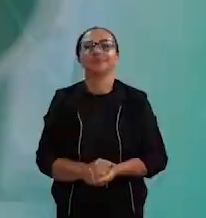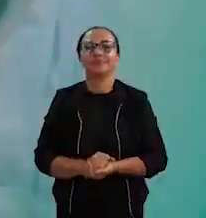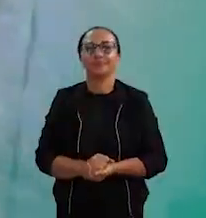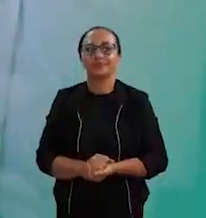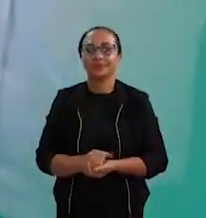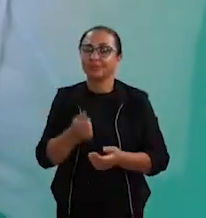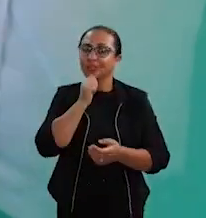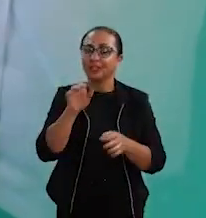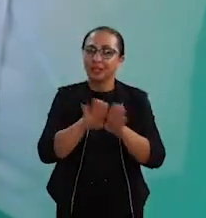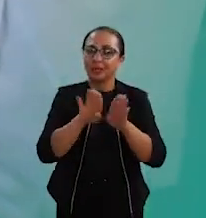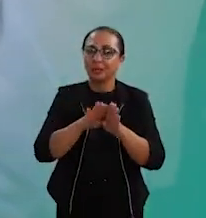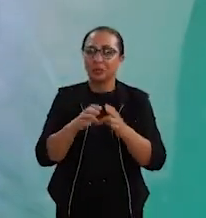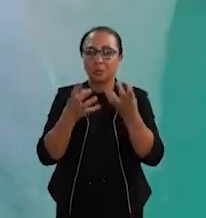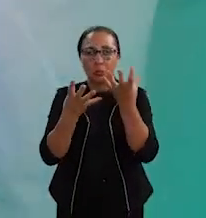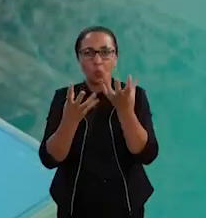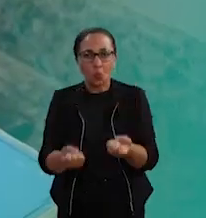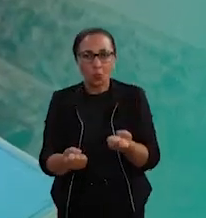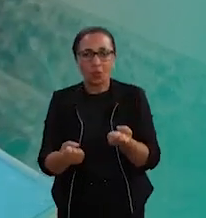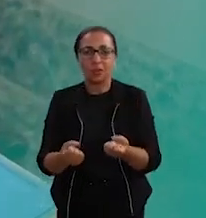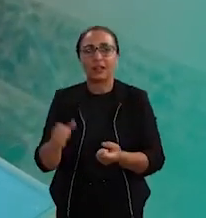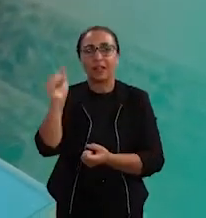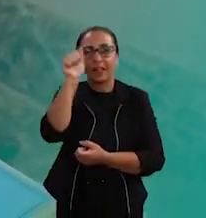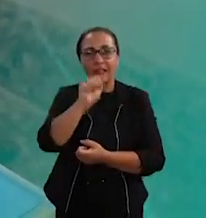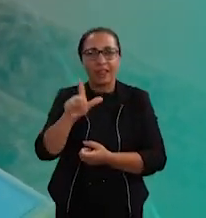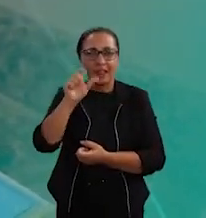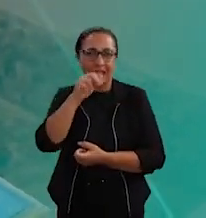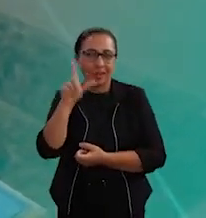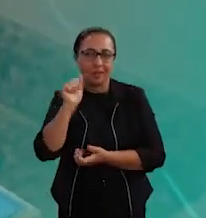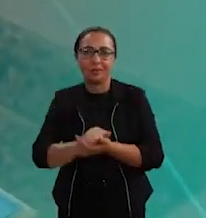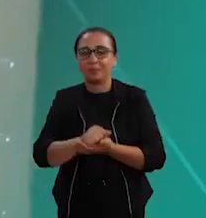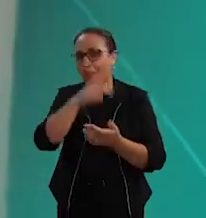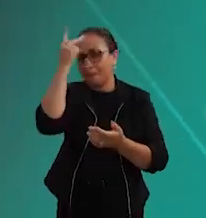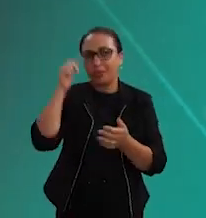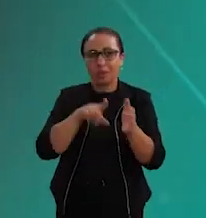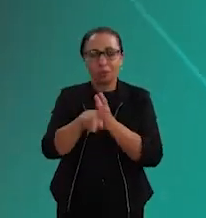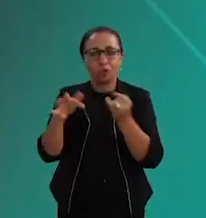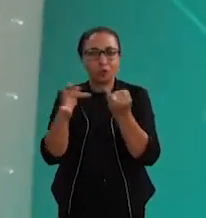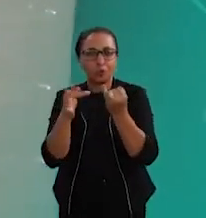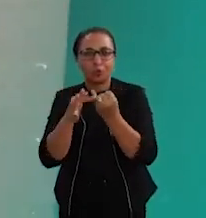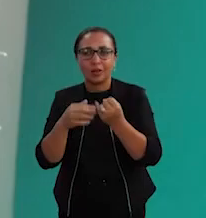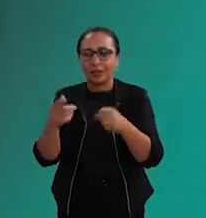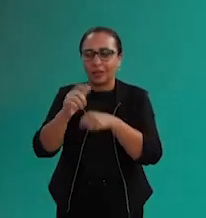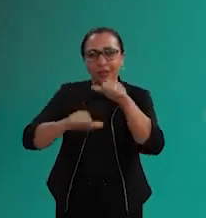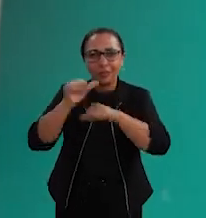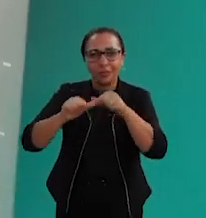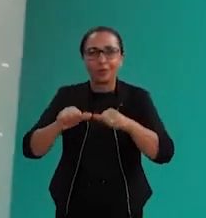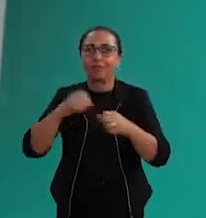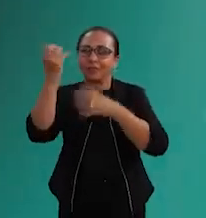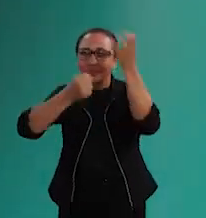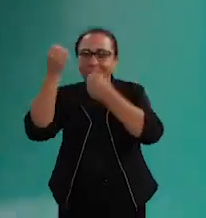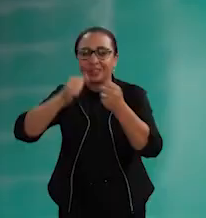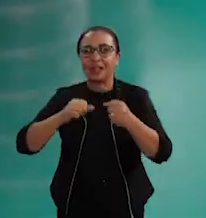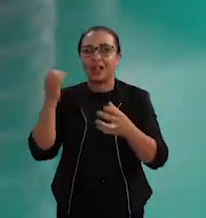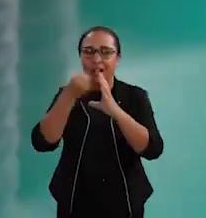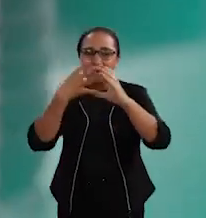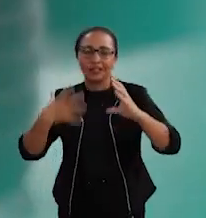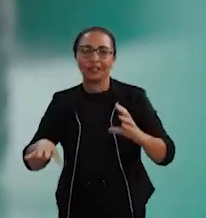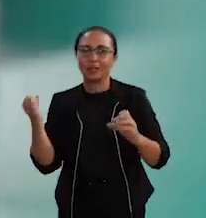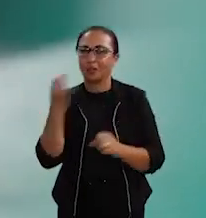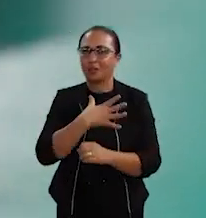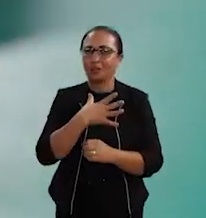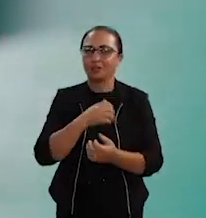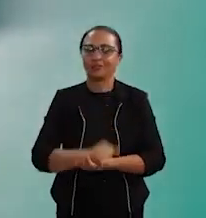acessível. E ainda, no sertão de Alagoas, pesquisadores do Instituto Federal desenvolvem produtos lácteos com